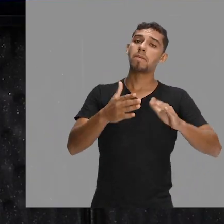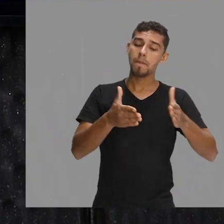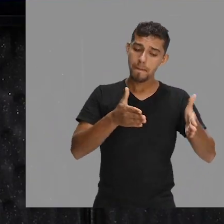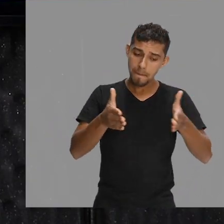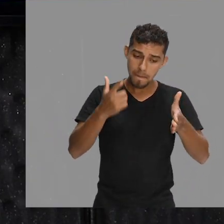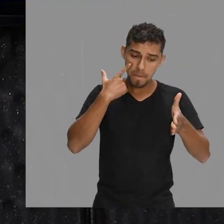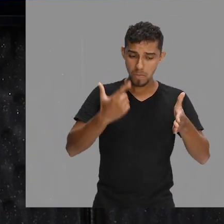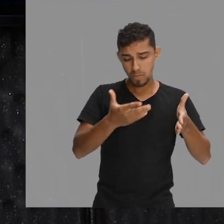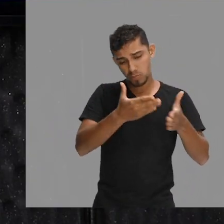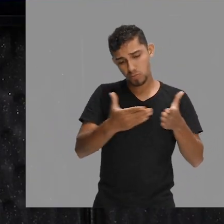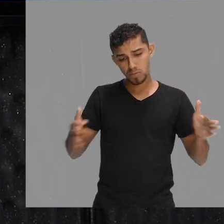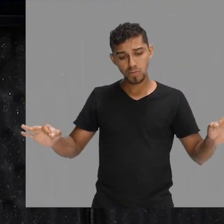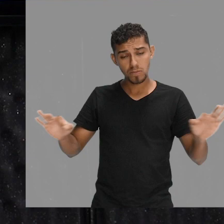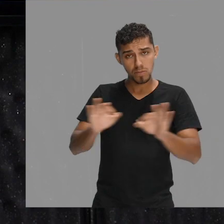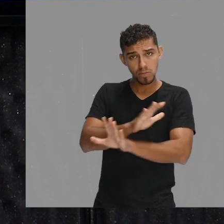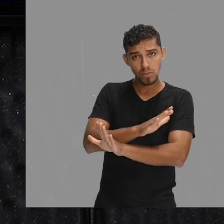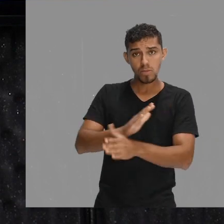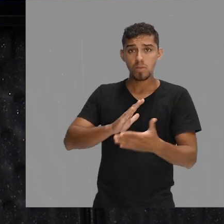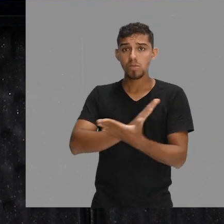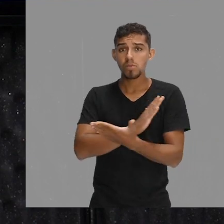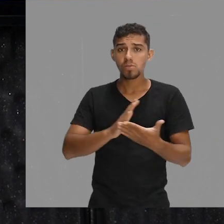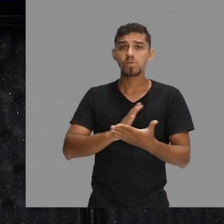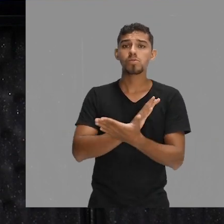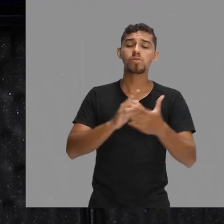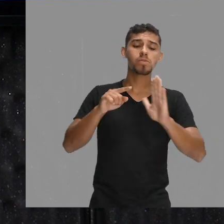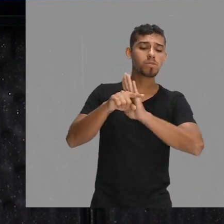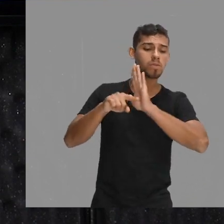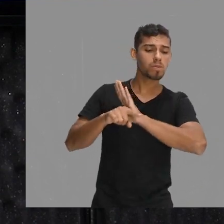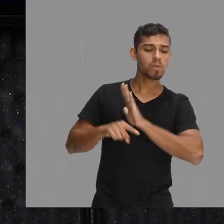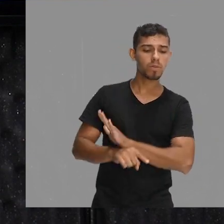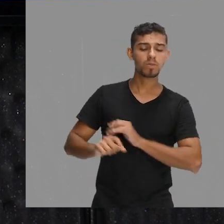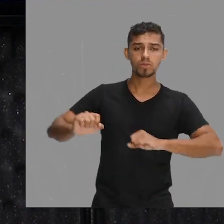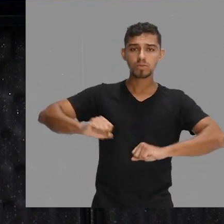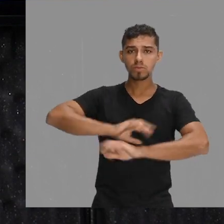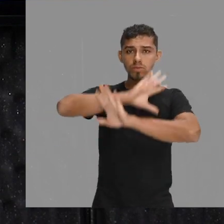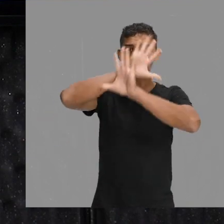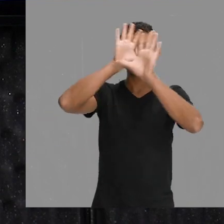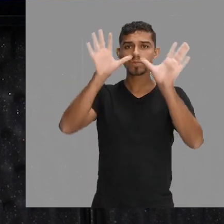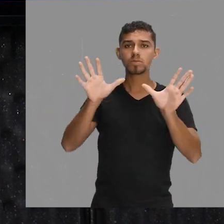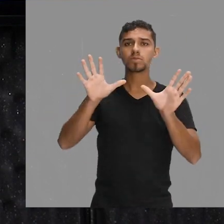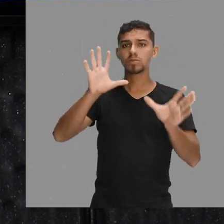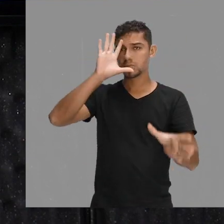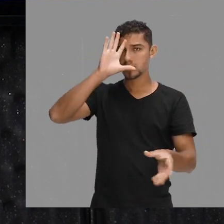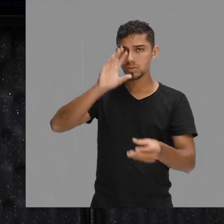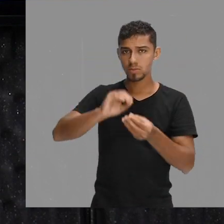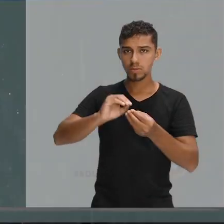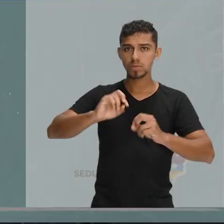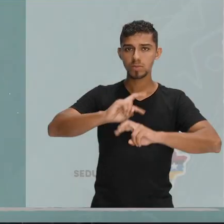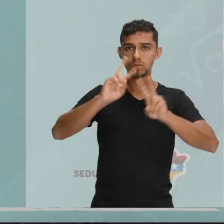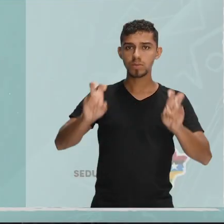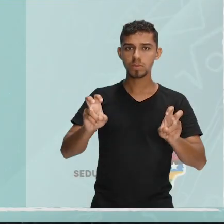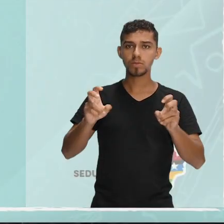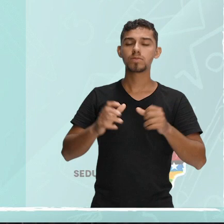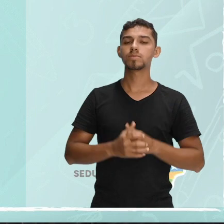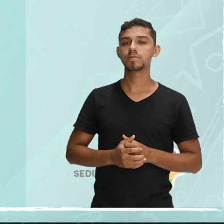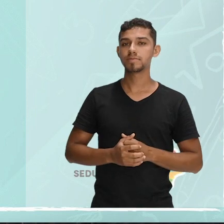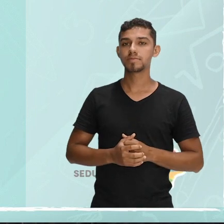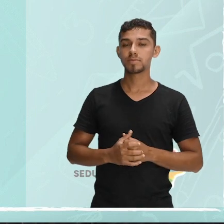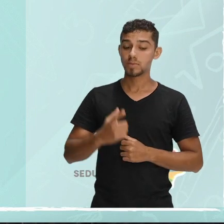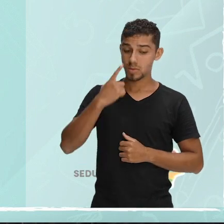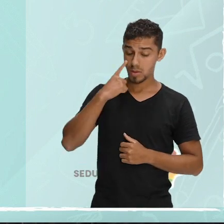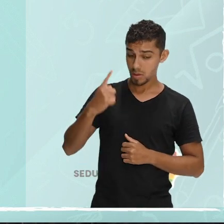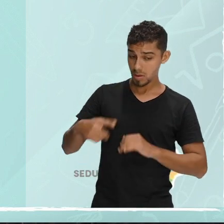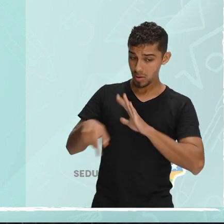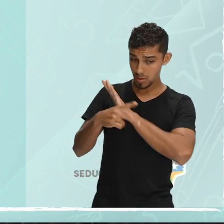e finalizar com algumas questões para termos a compreensão total do assunto. Vamos lá, turma? Então, as